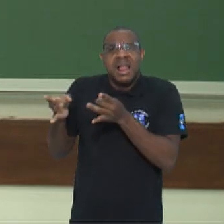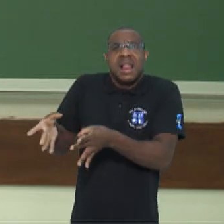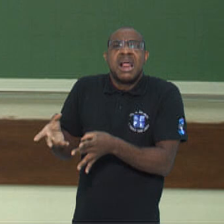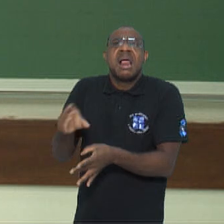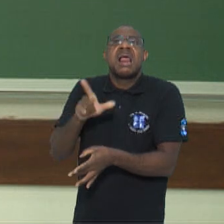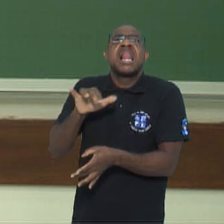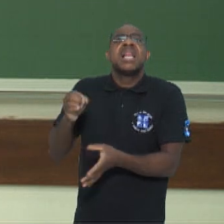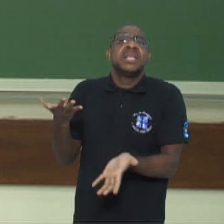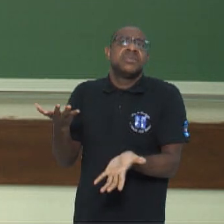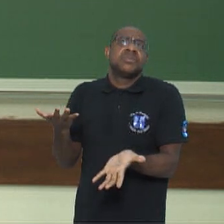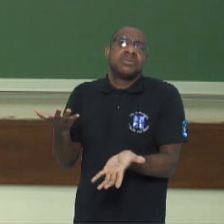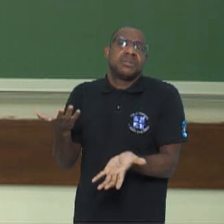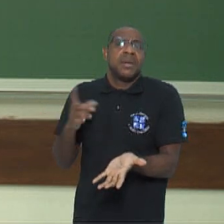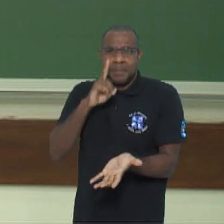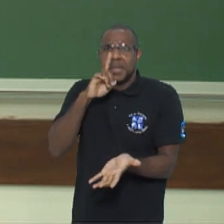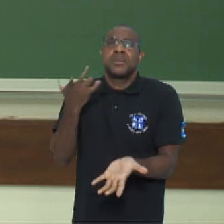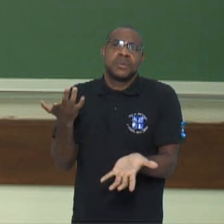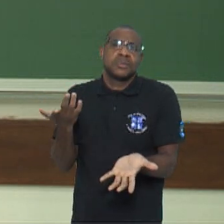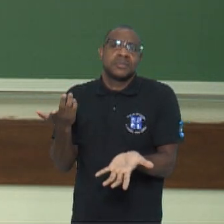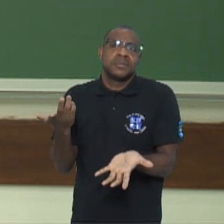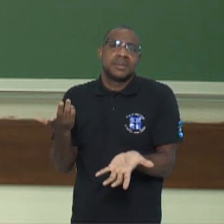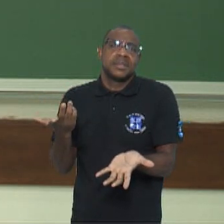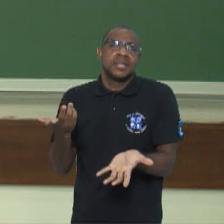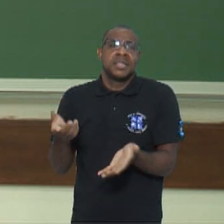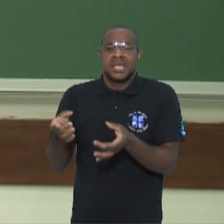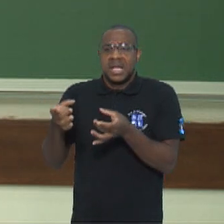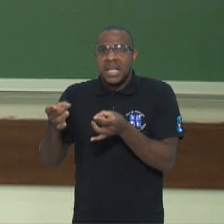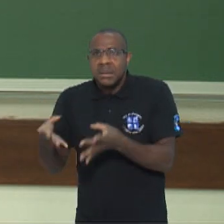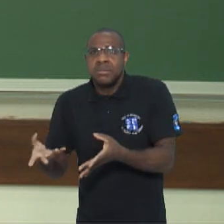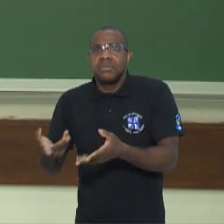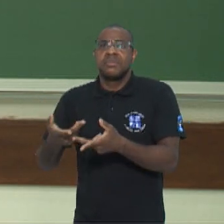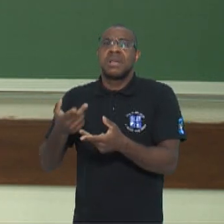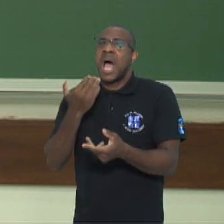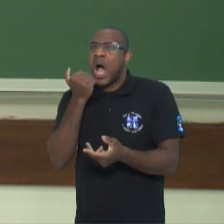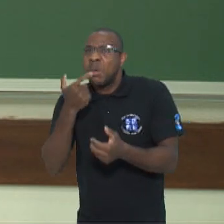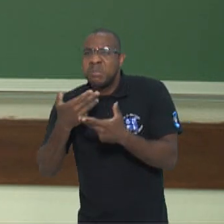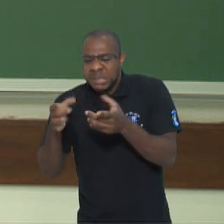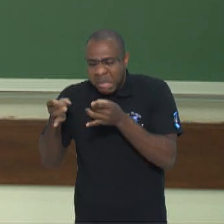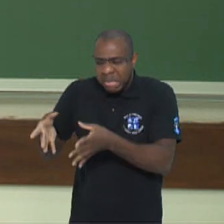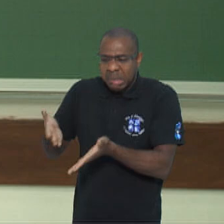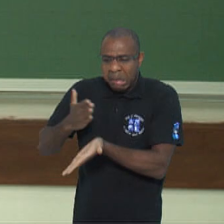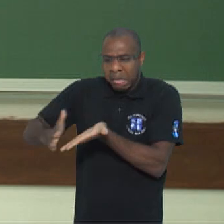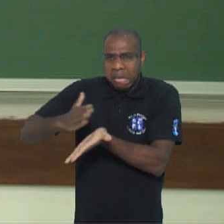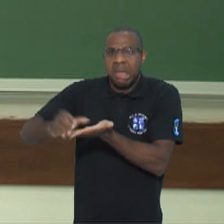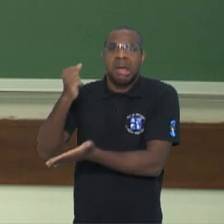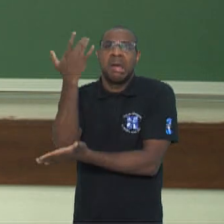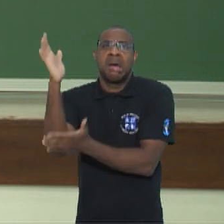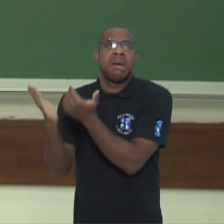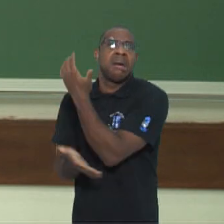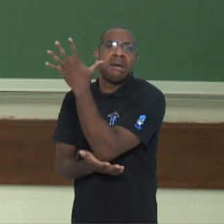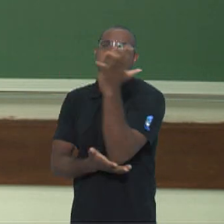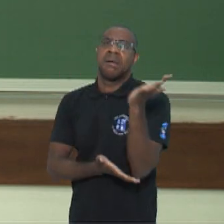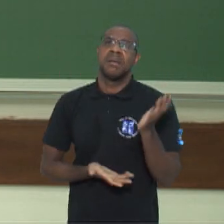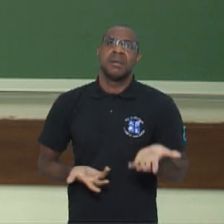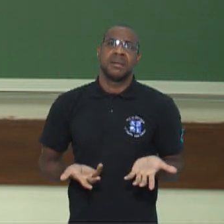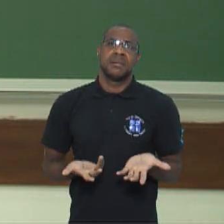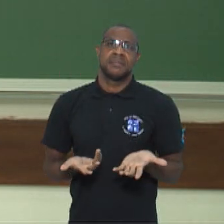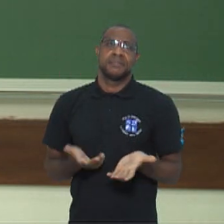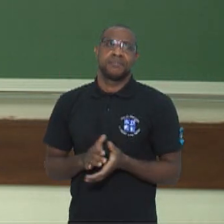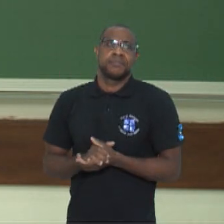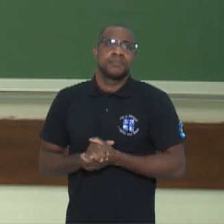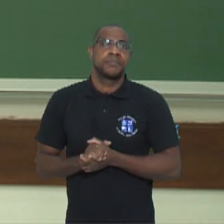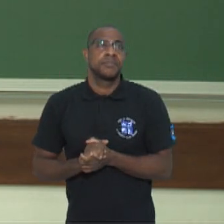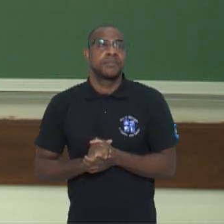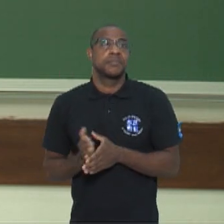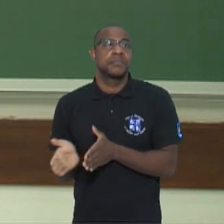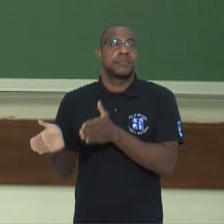deixando o seu rastro, né, de maneira que compromete o meio ambiente. Por outro lado,